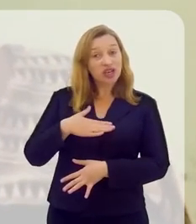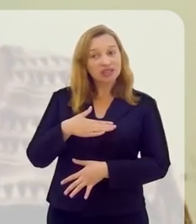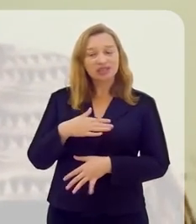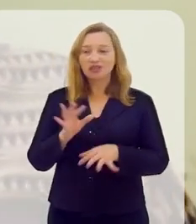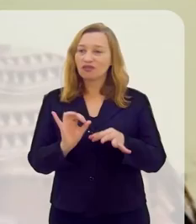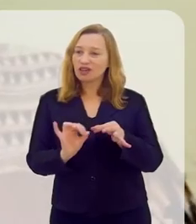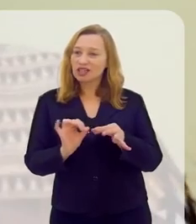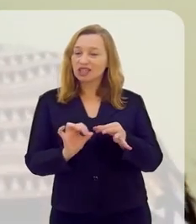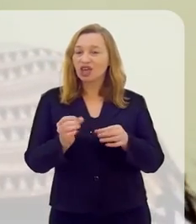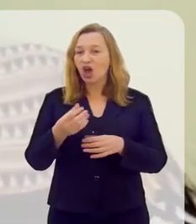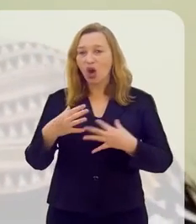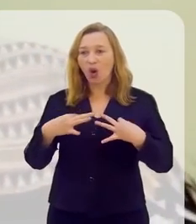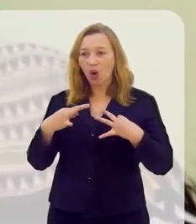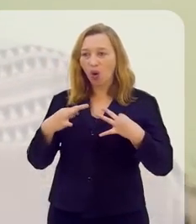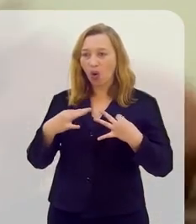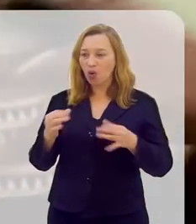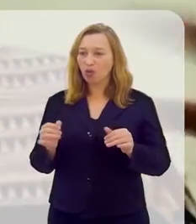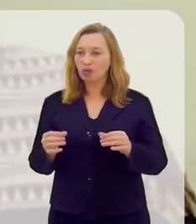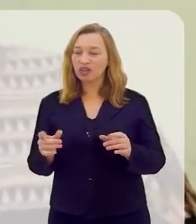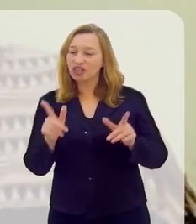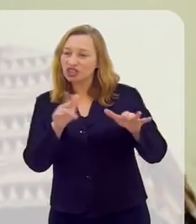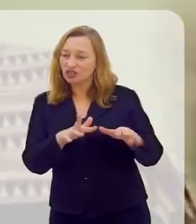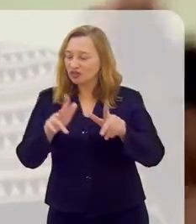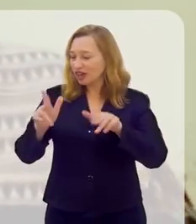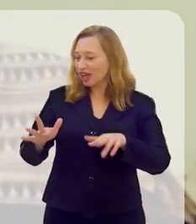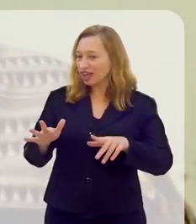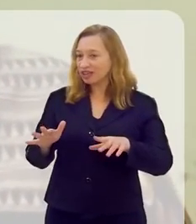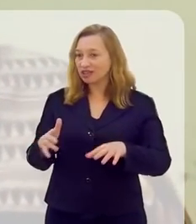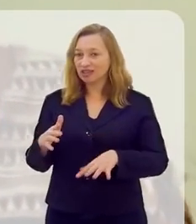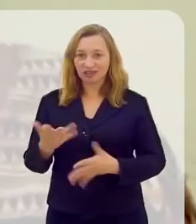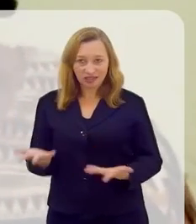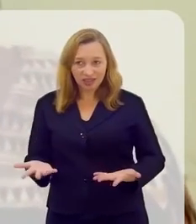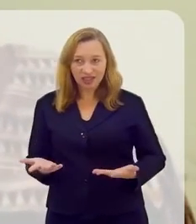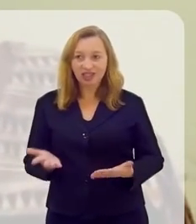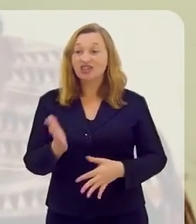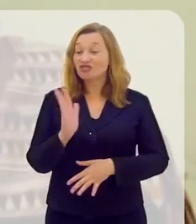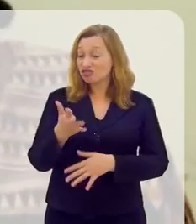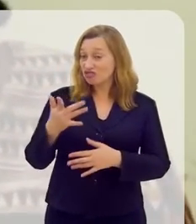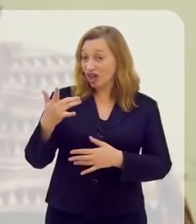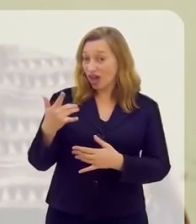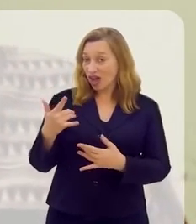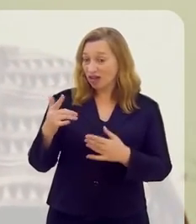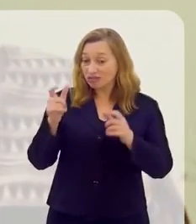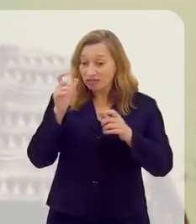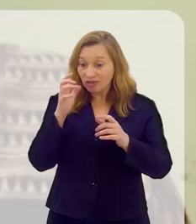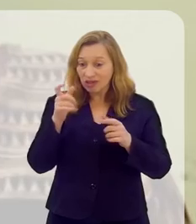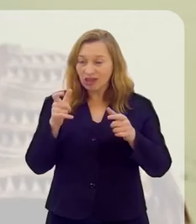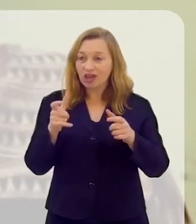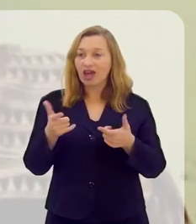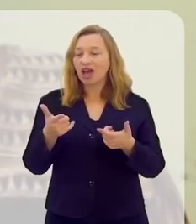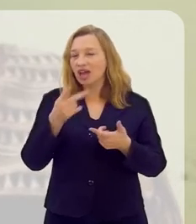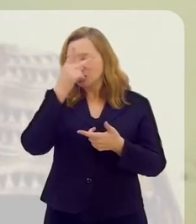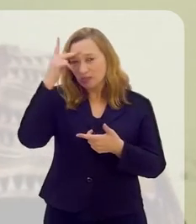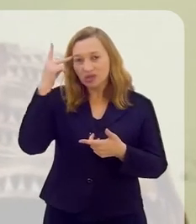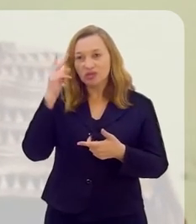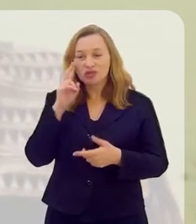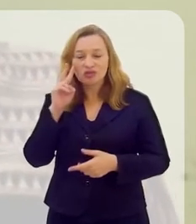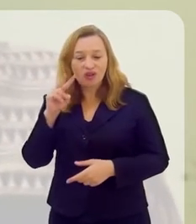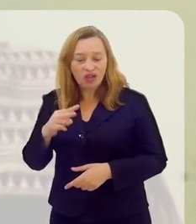gostava, então eu fazia umas roupas diferentes, com amarrações, com coisas que você não enxergava, e já chamava atenção.